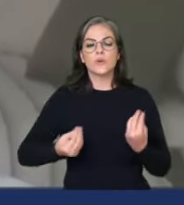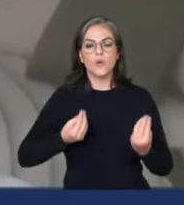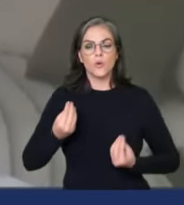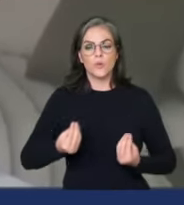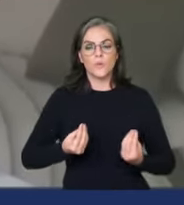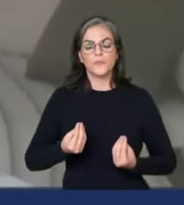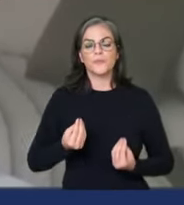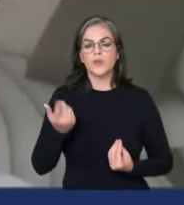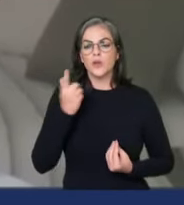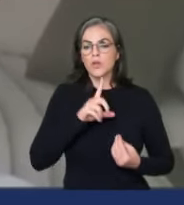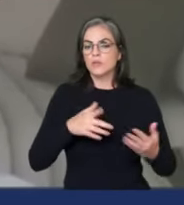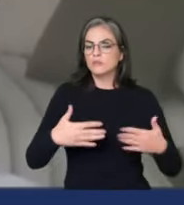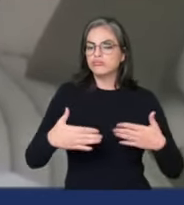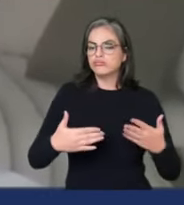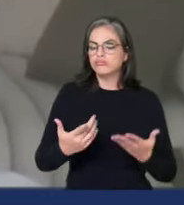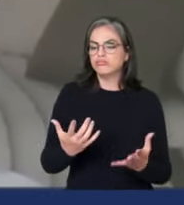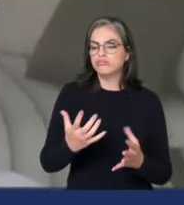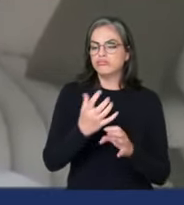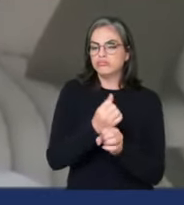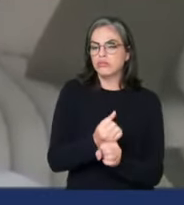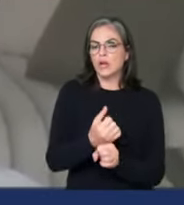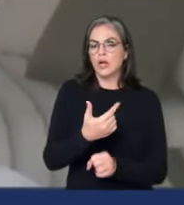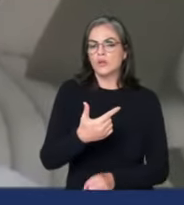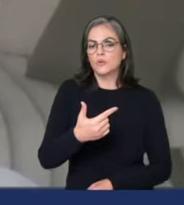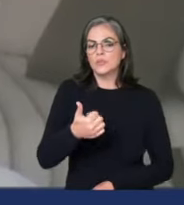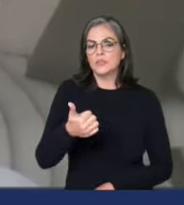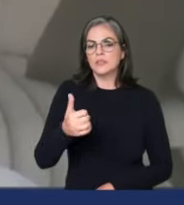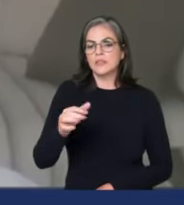geração de caixa de 210